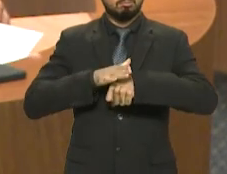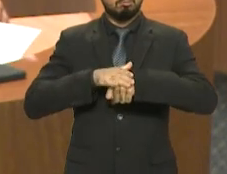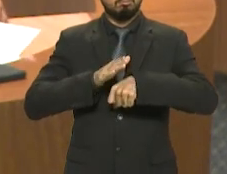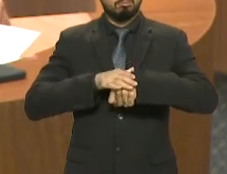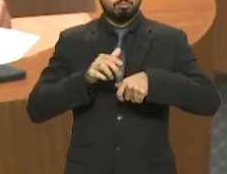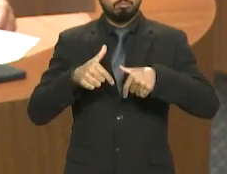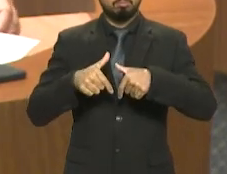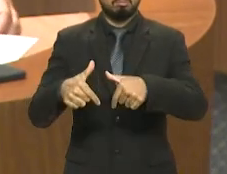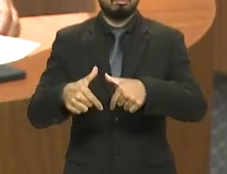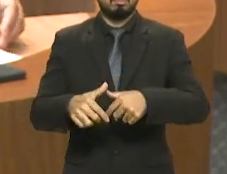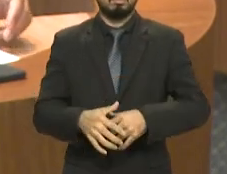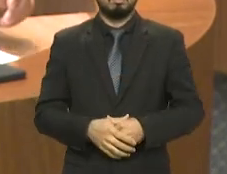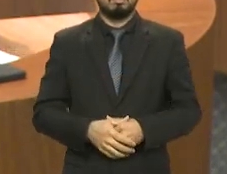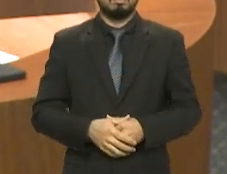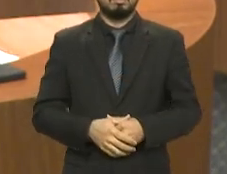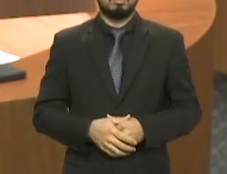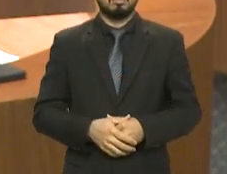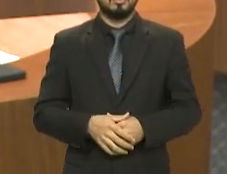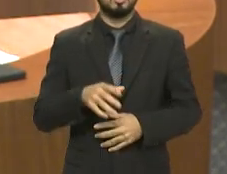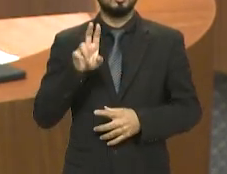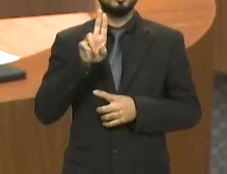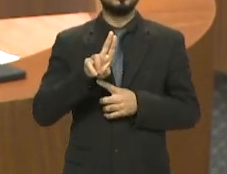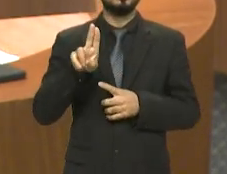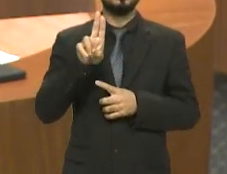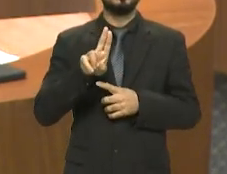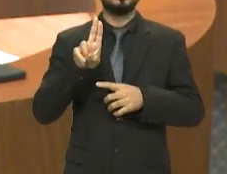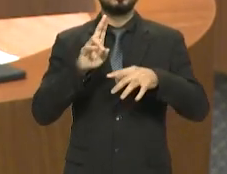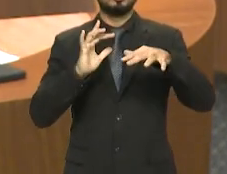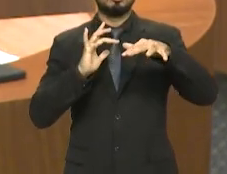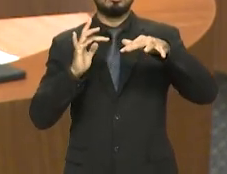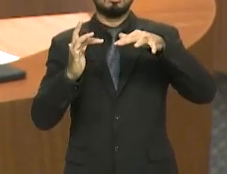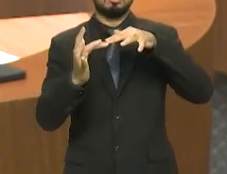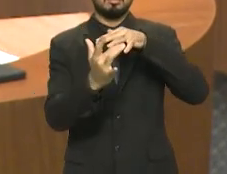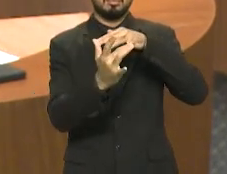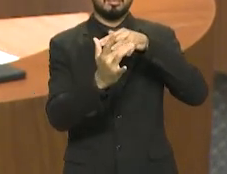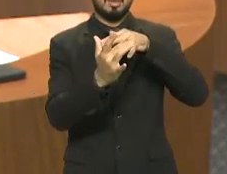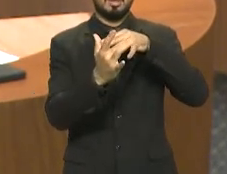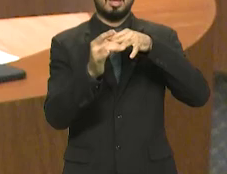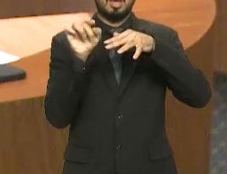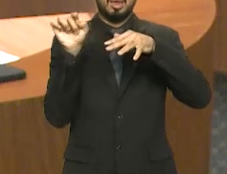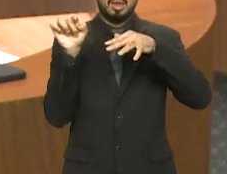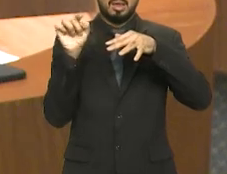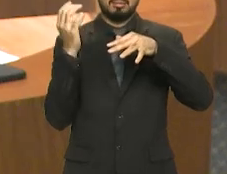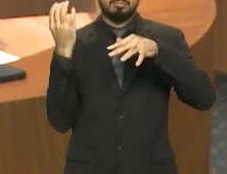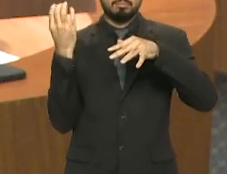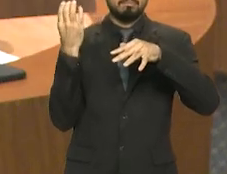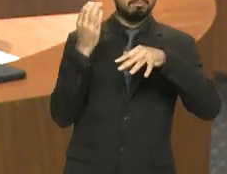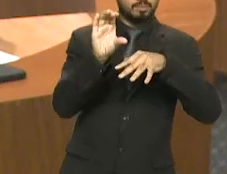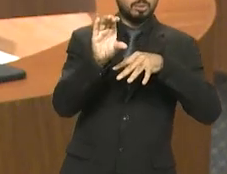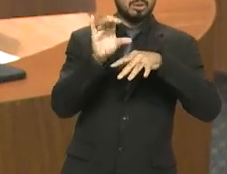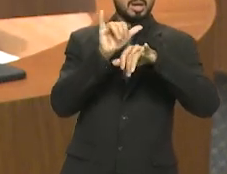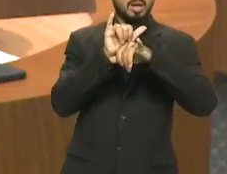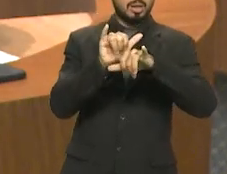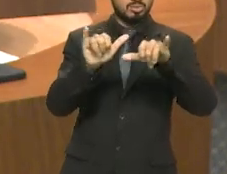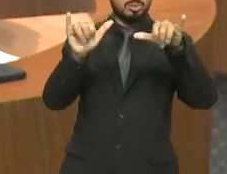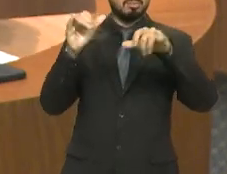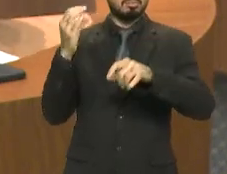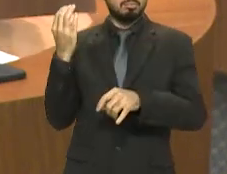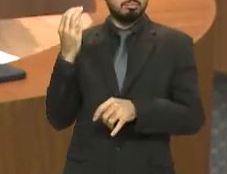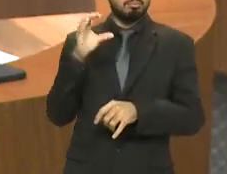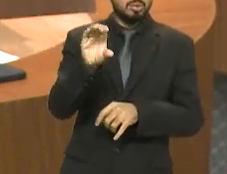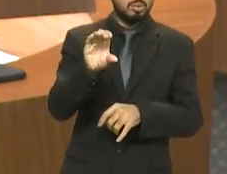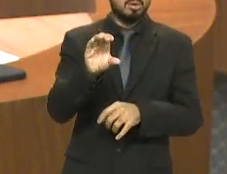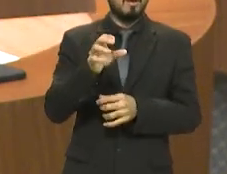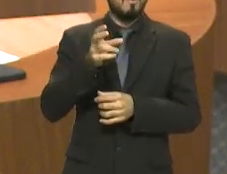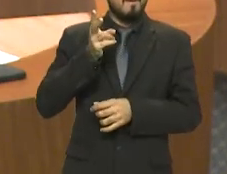De, através das redes sociais, ter anunciado a permanência nesse